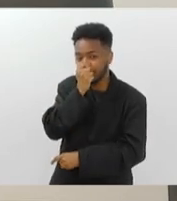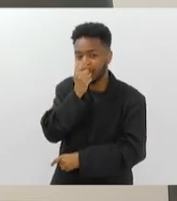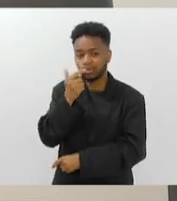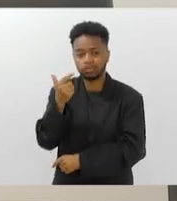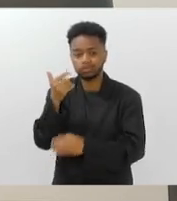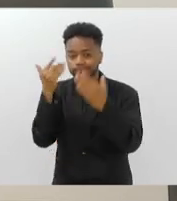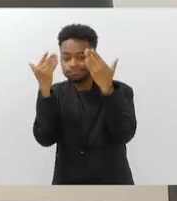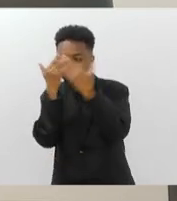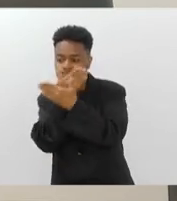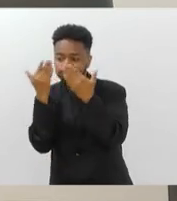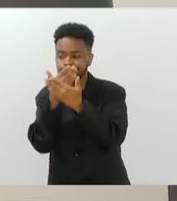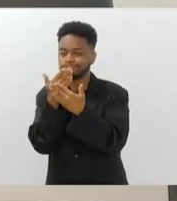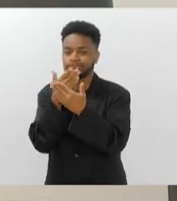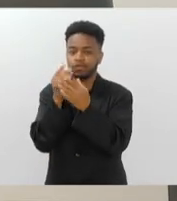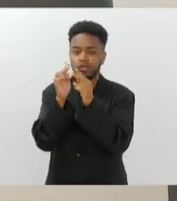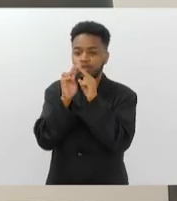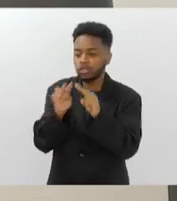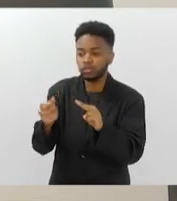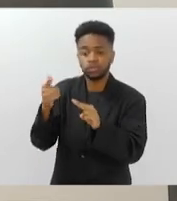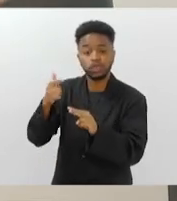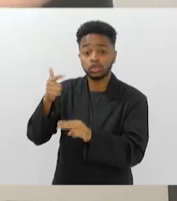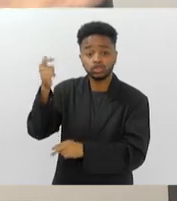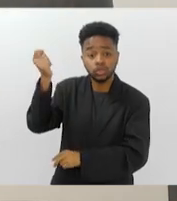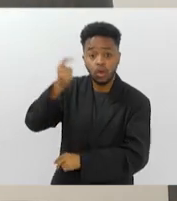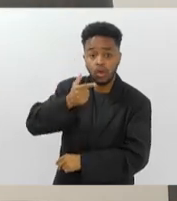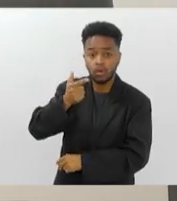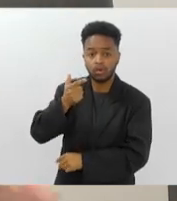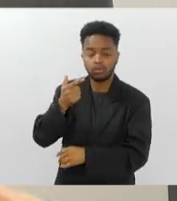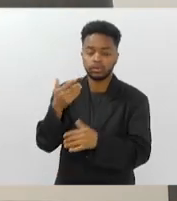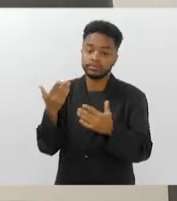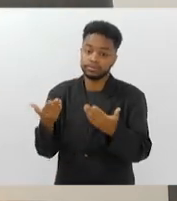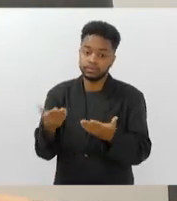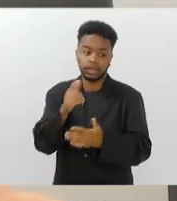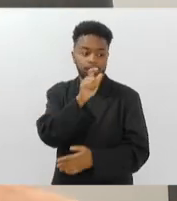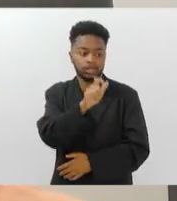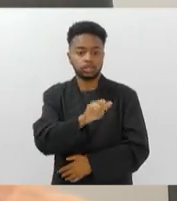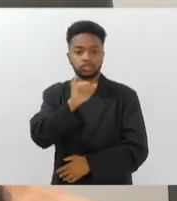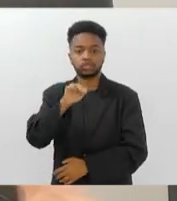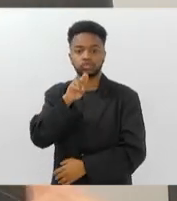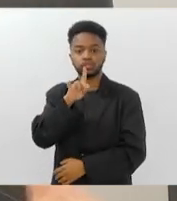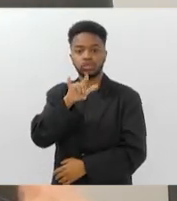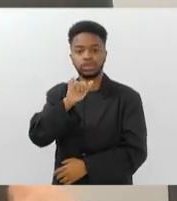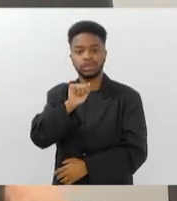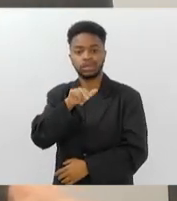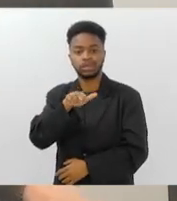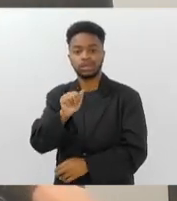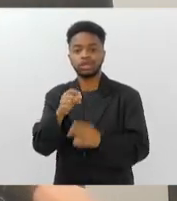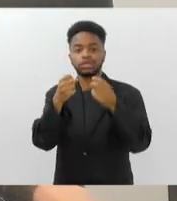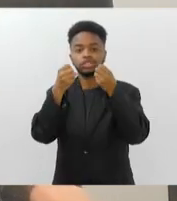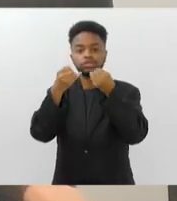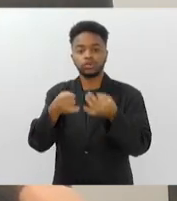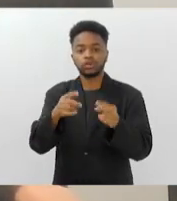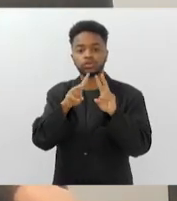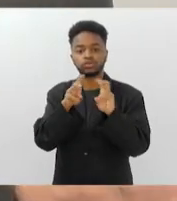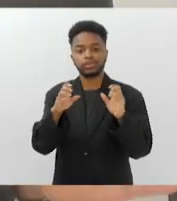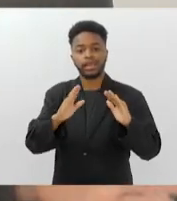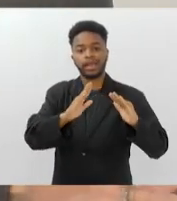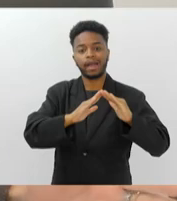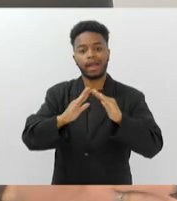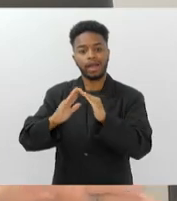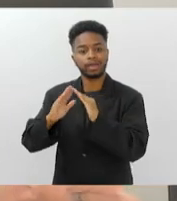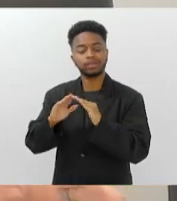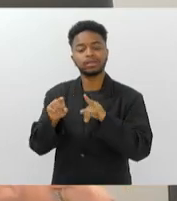visibilidade sem sol né então quando a Dra Juliana colocou aqui a questão da Habitação né E aí pensando na